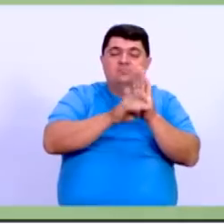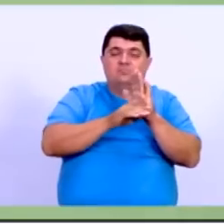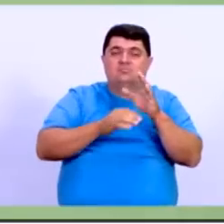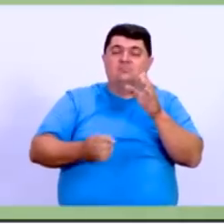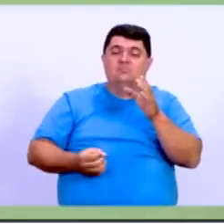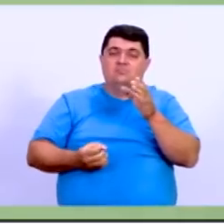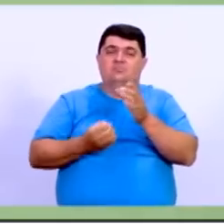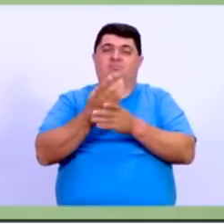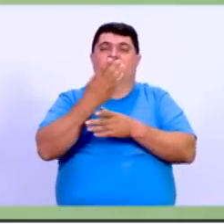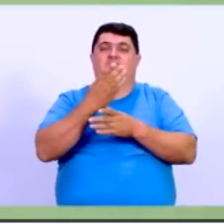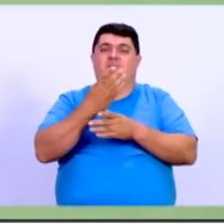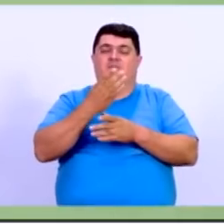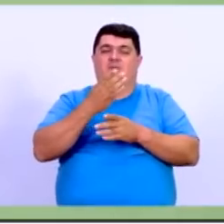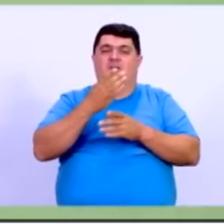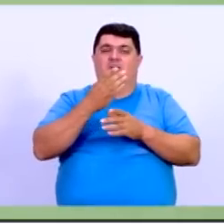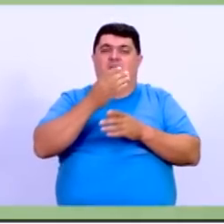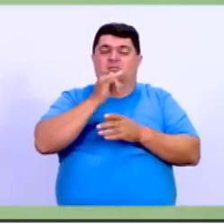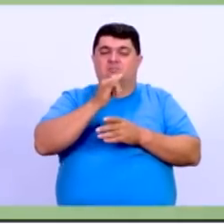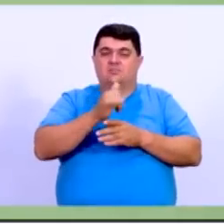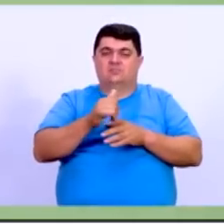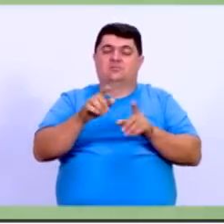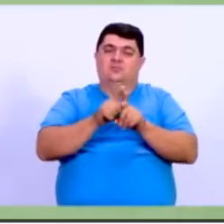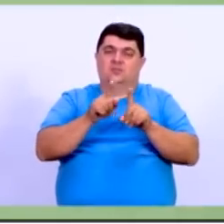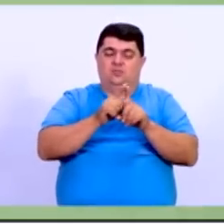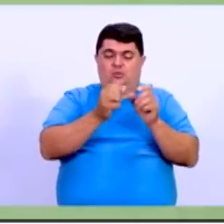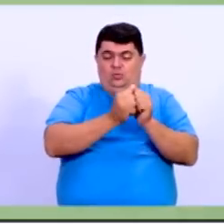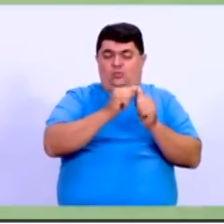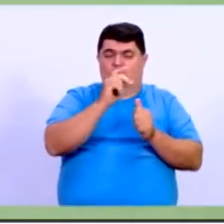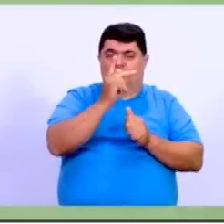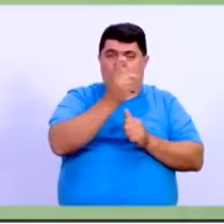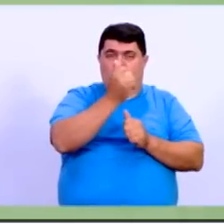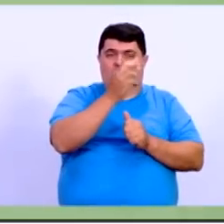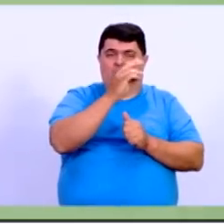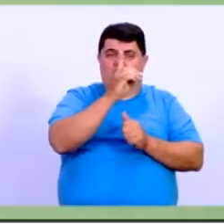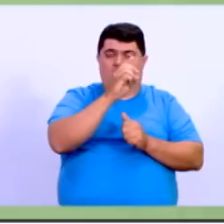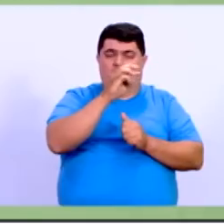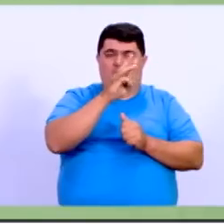Então, na verdade, a eletrônica está muito interligada com o quê? Com hardware, né?